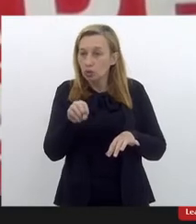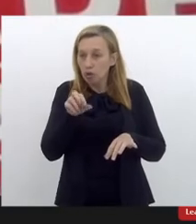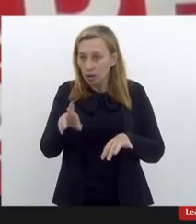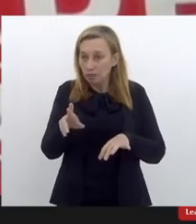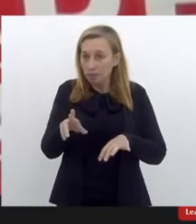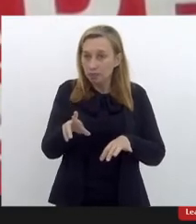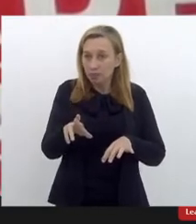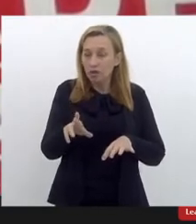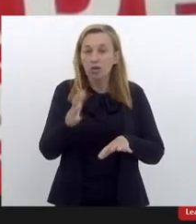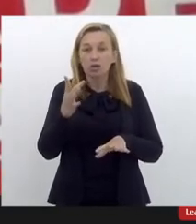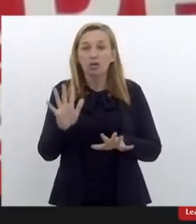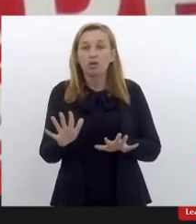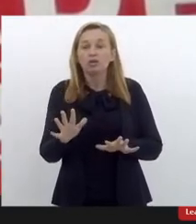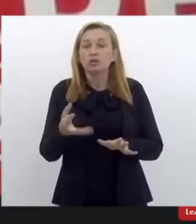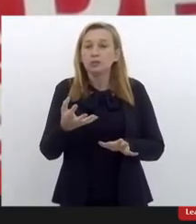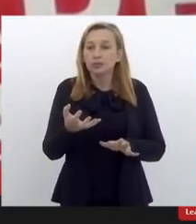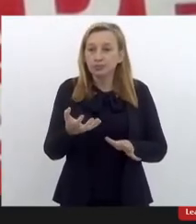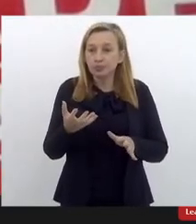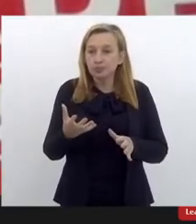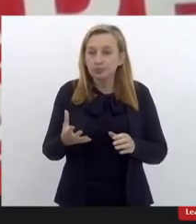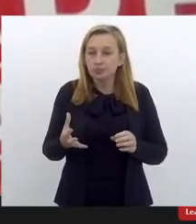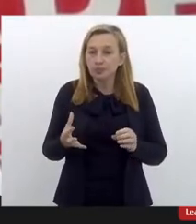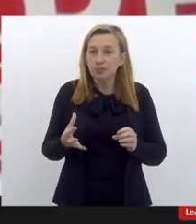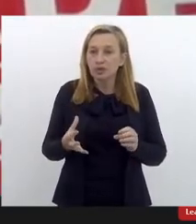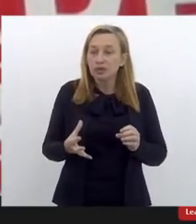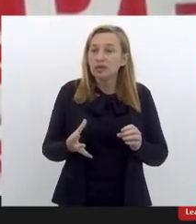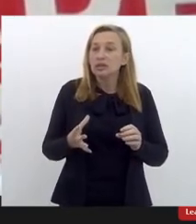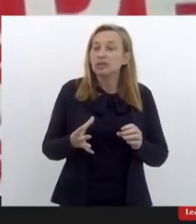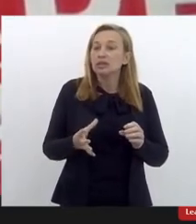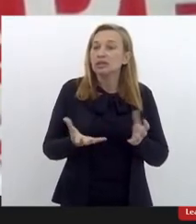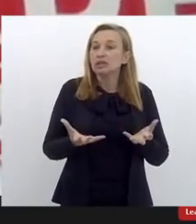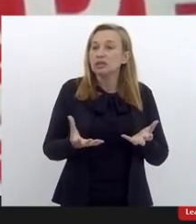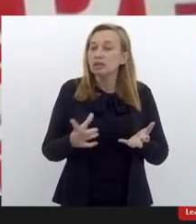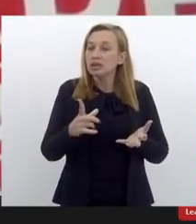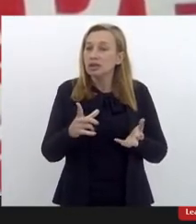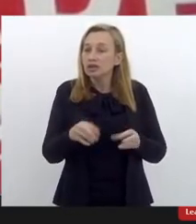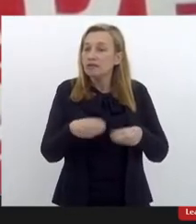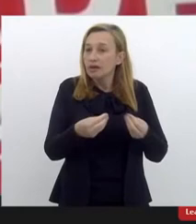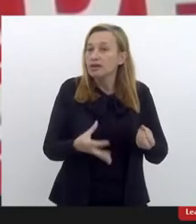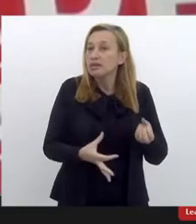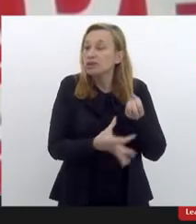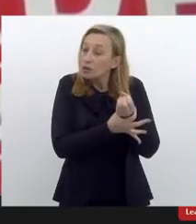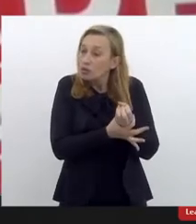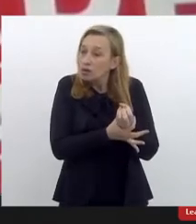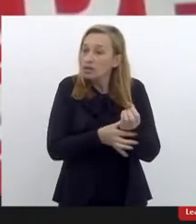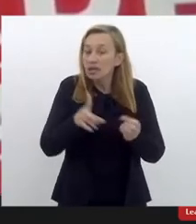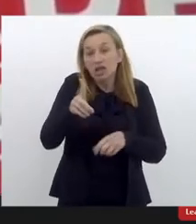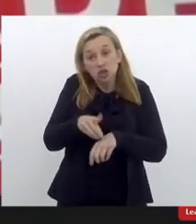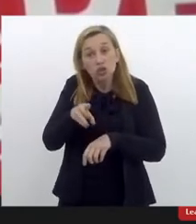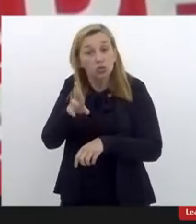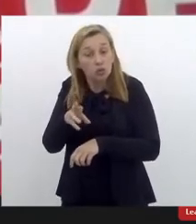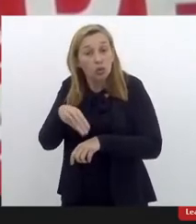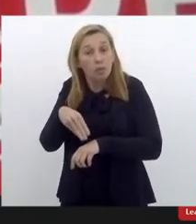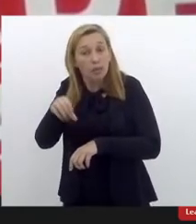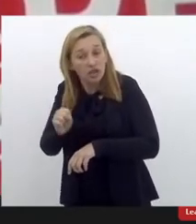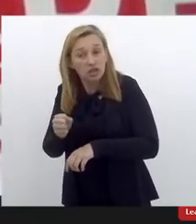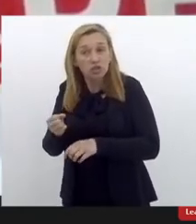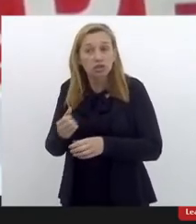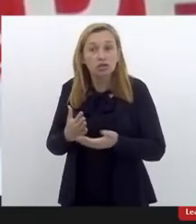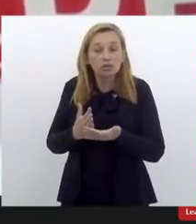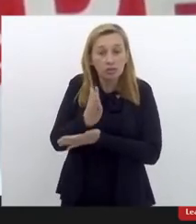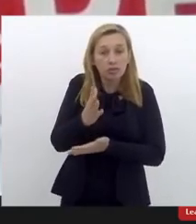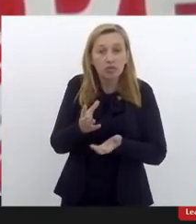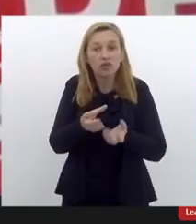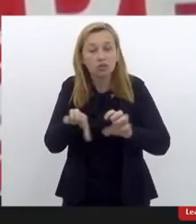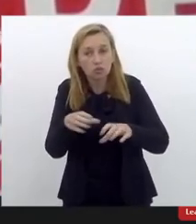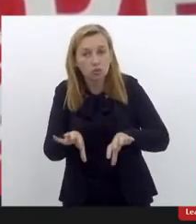A gente acha isso muito temerário, porque a gente quer segurar os doutores. Aqueles doutores, aqueles mestres que passaram no concurso, eles têm que continuar na FATEC, a gente não quer